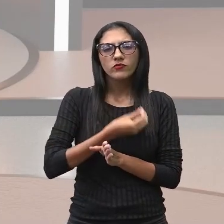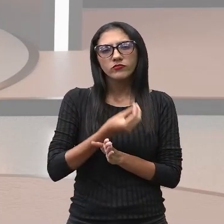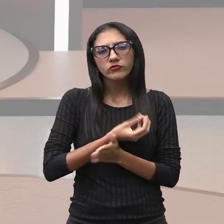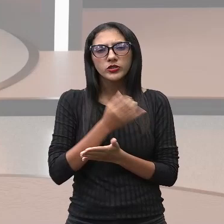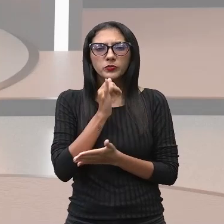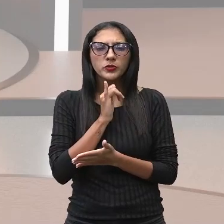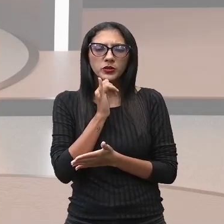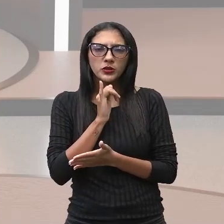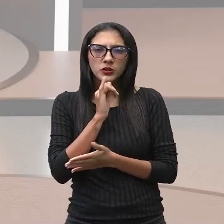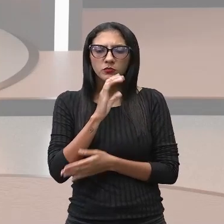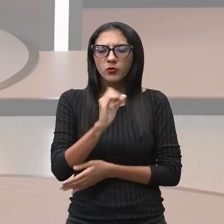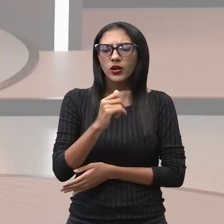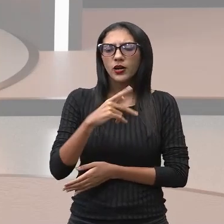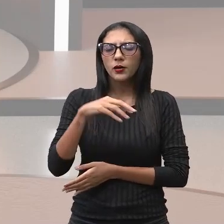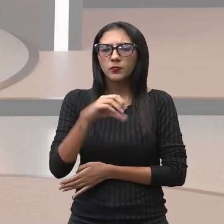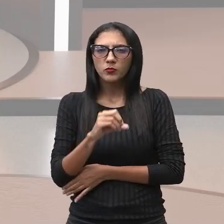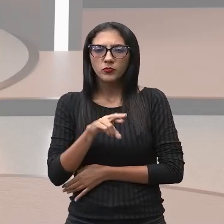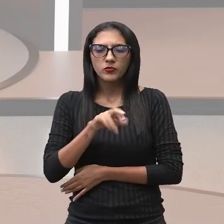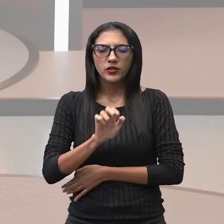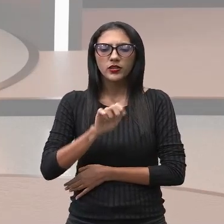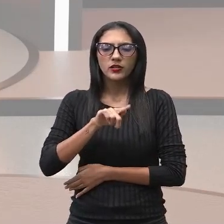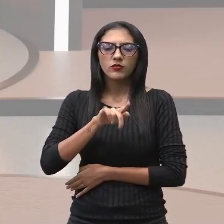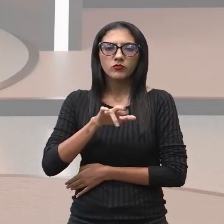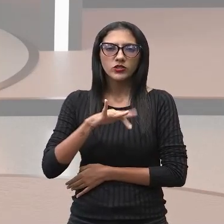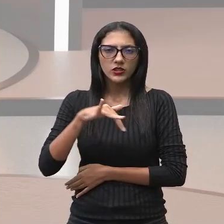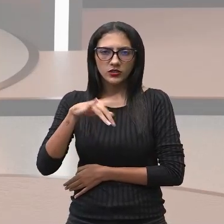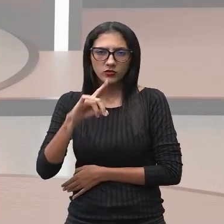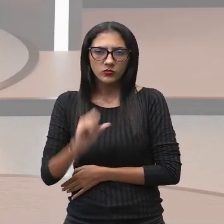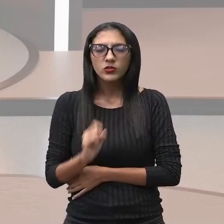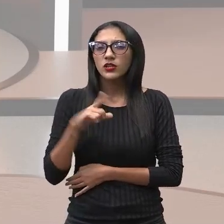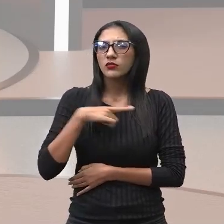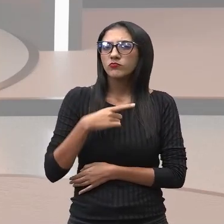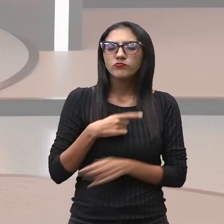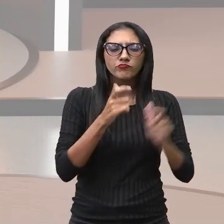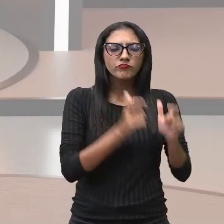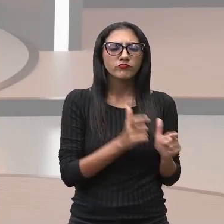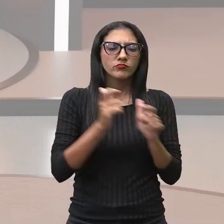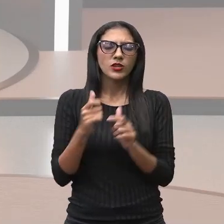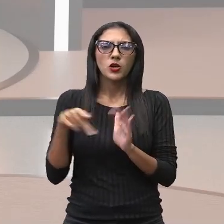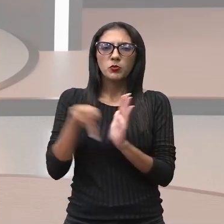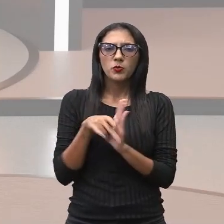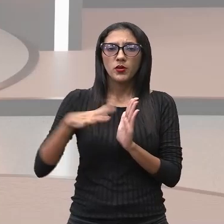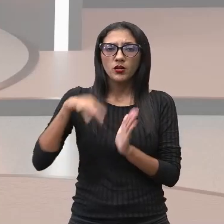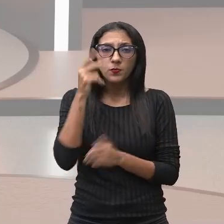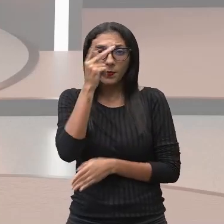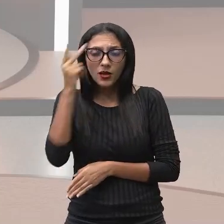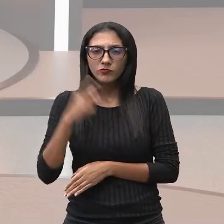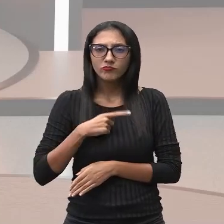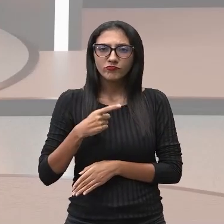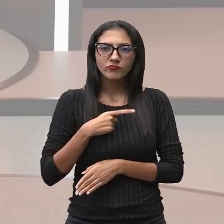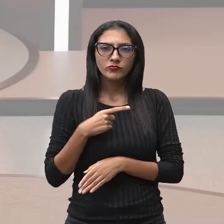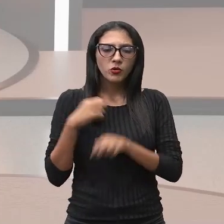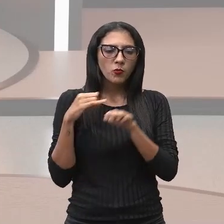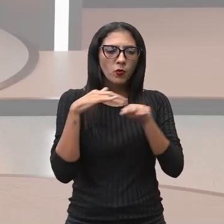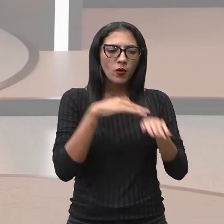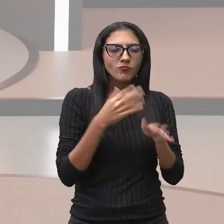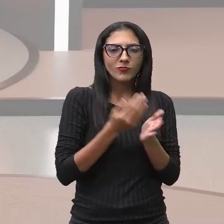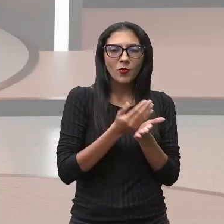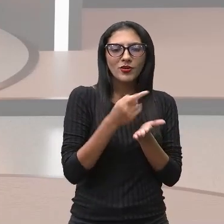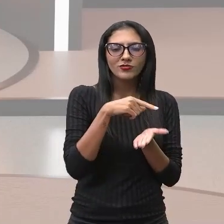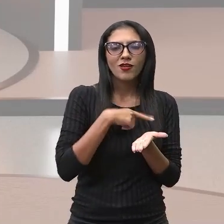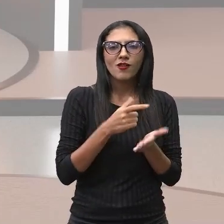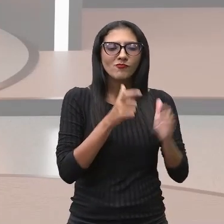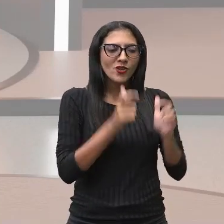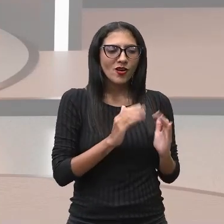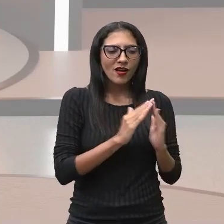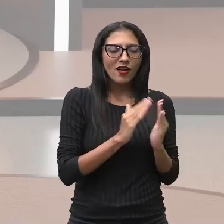os campos de refugiados são aqueles lugares ali onde as pessoas vão habitar por conta de